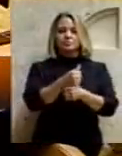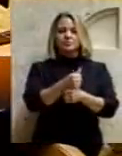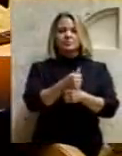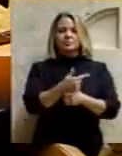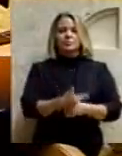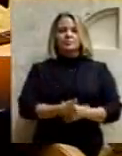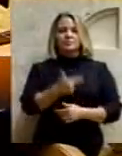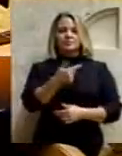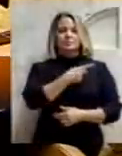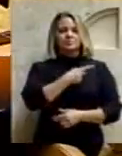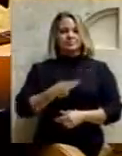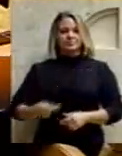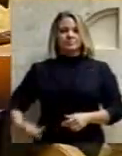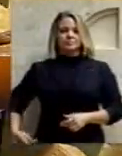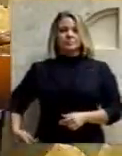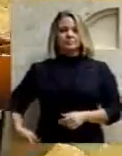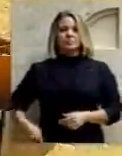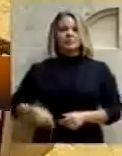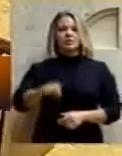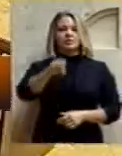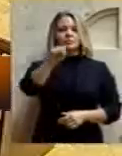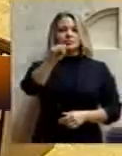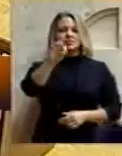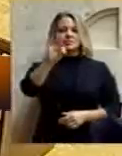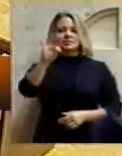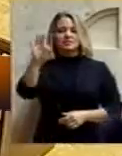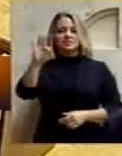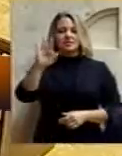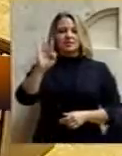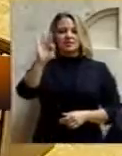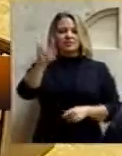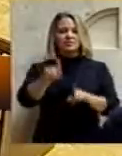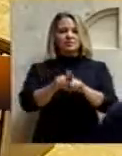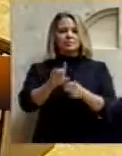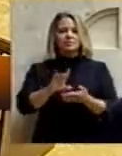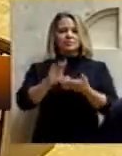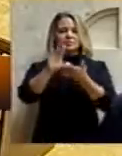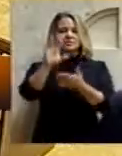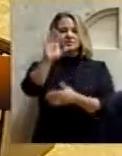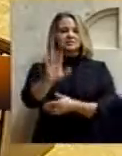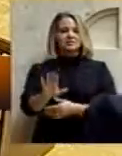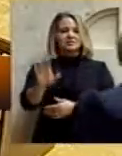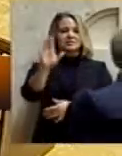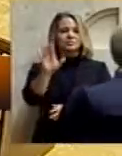de vice-presidente do Supremo Tribunal Federal e do Conselho Nacional de Justiça.